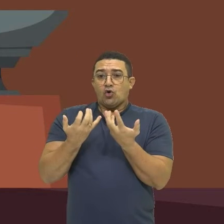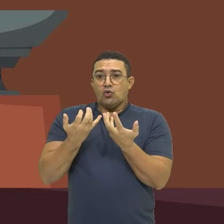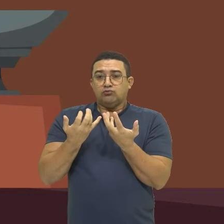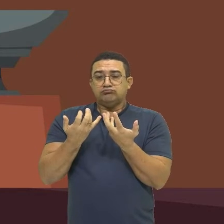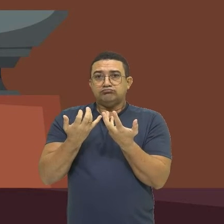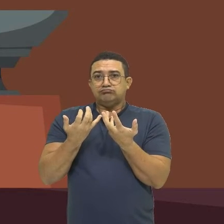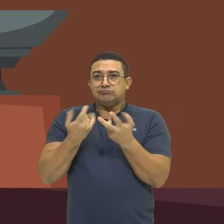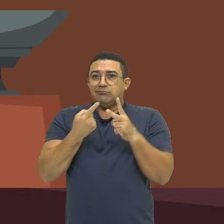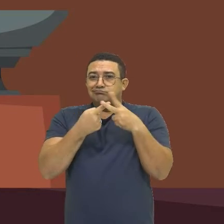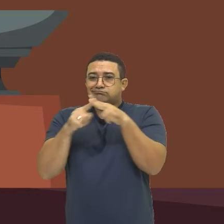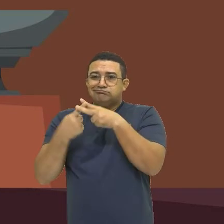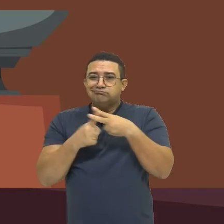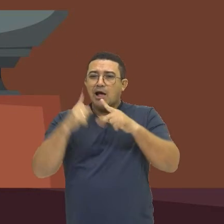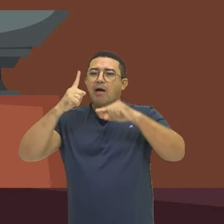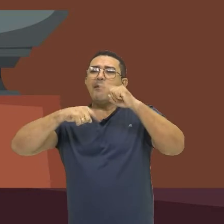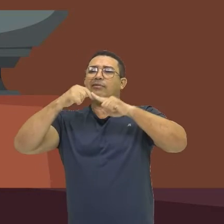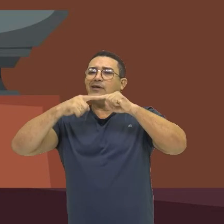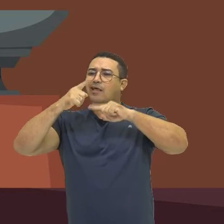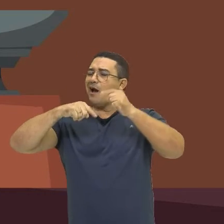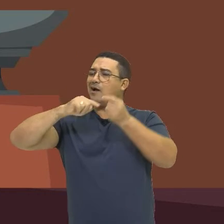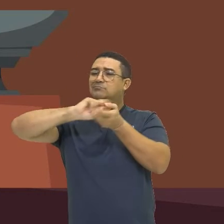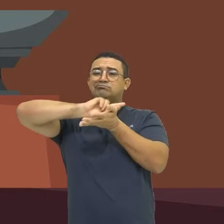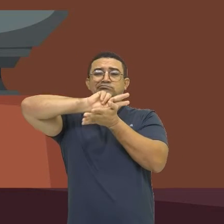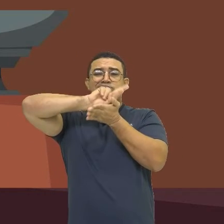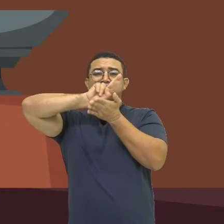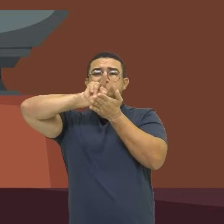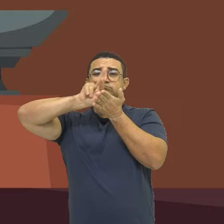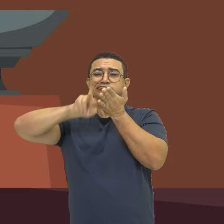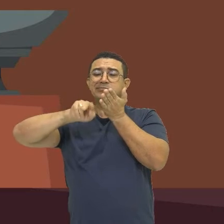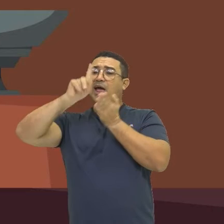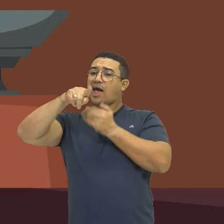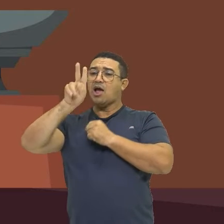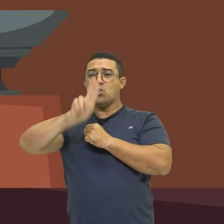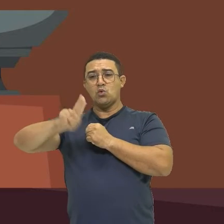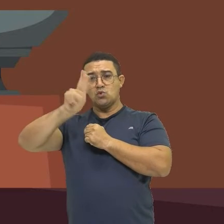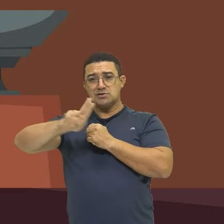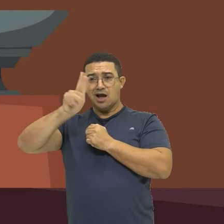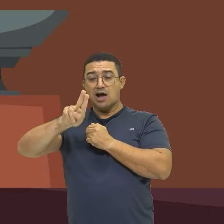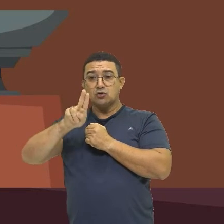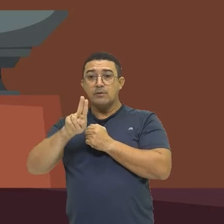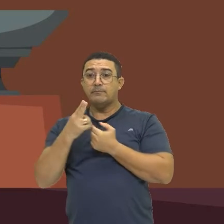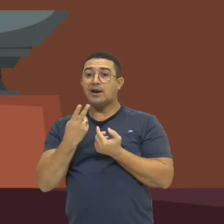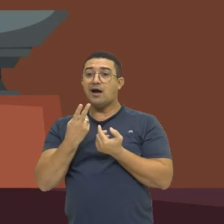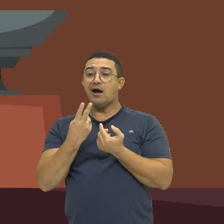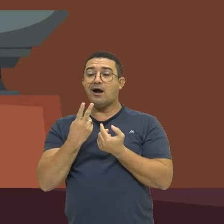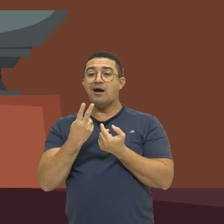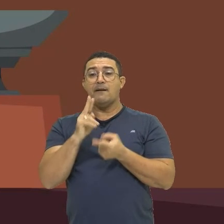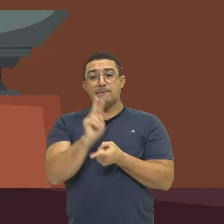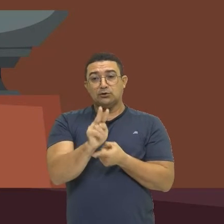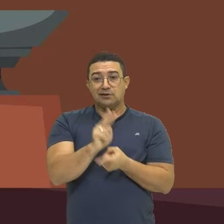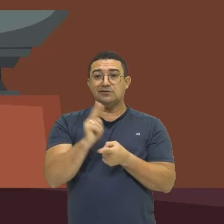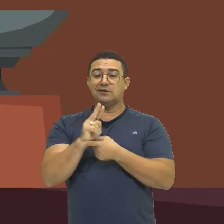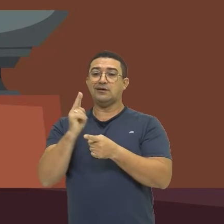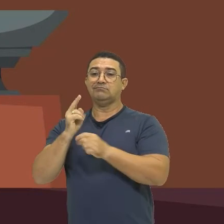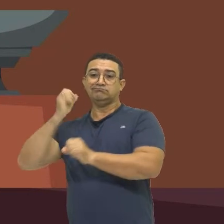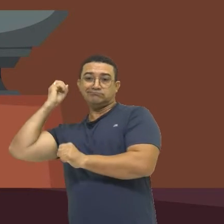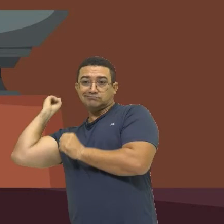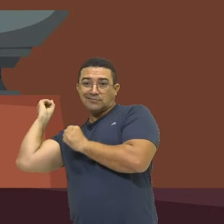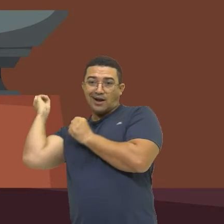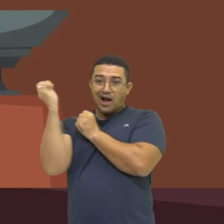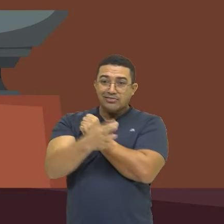criando justamente essas ferramentas que vão servir para se proteger, para caçar,